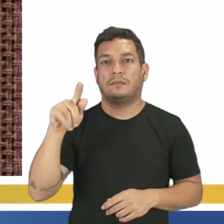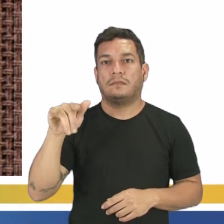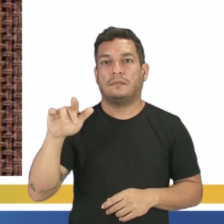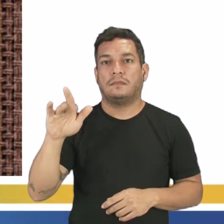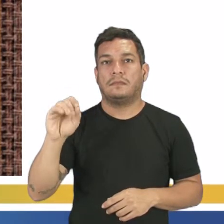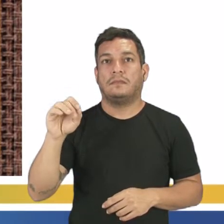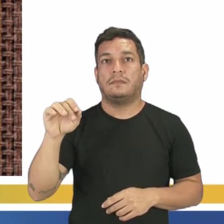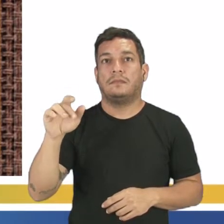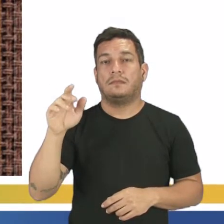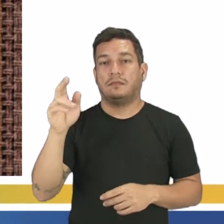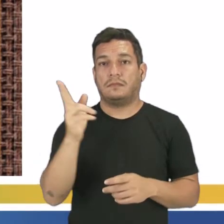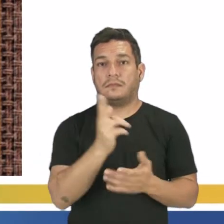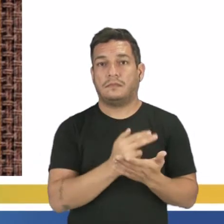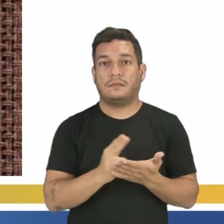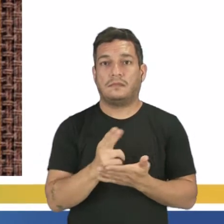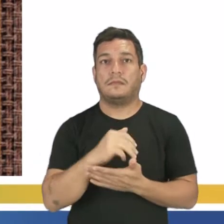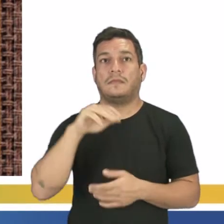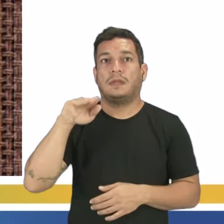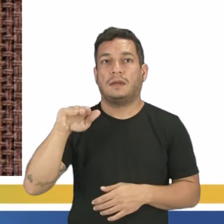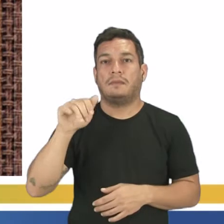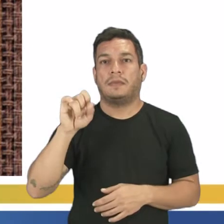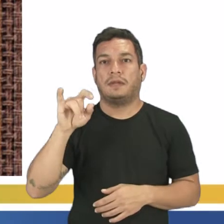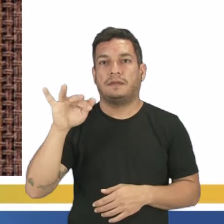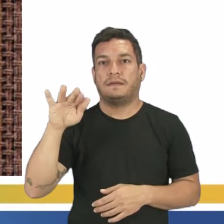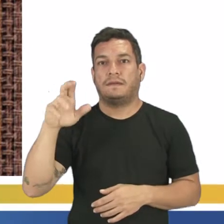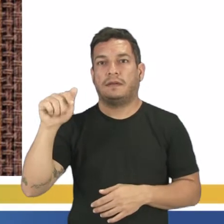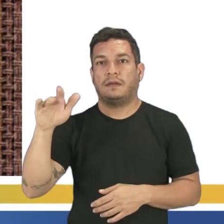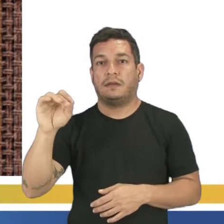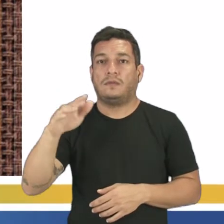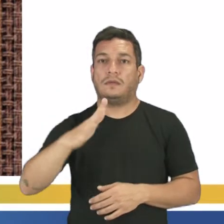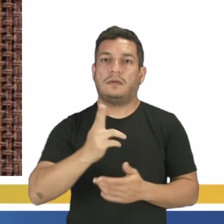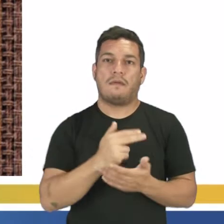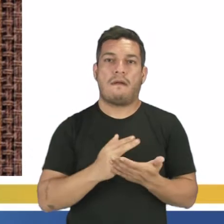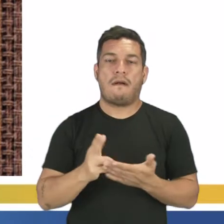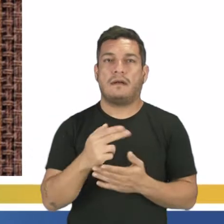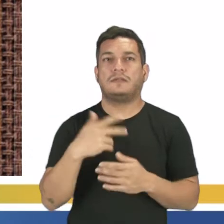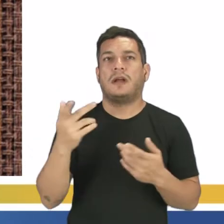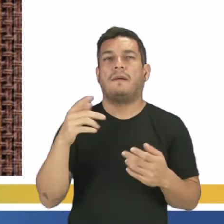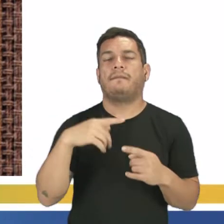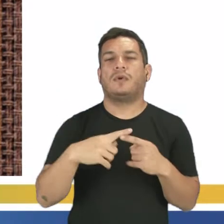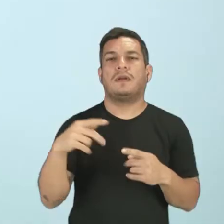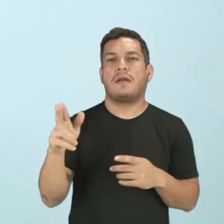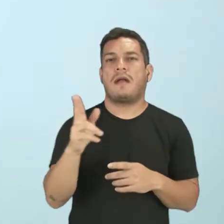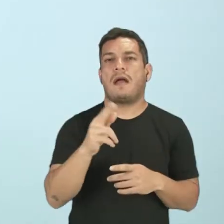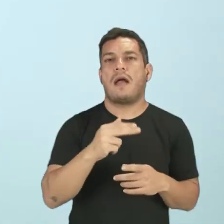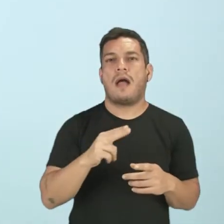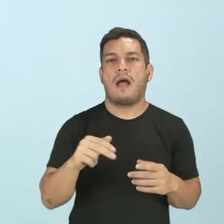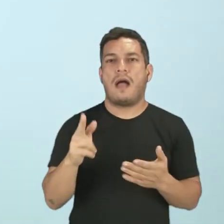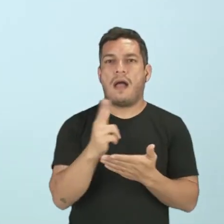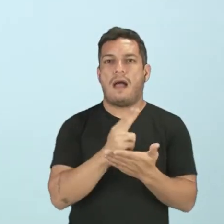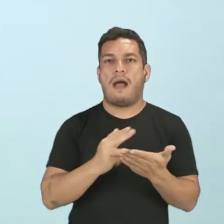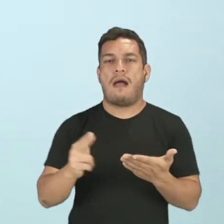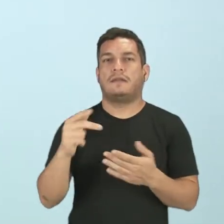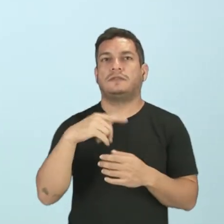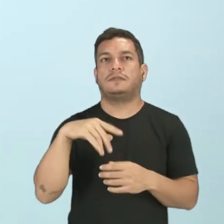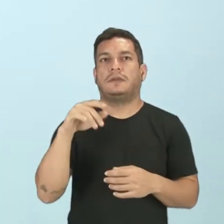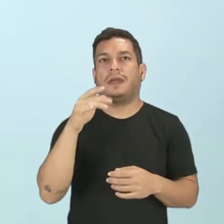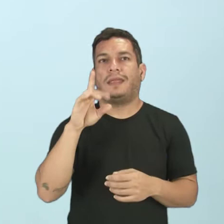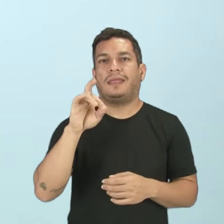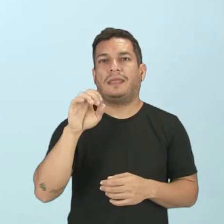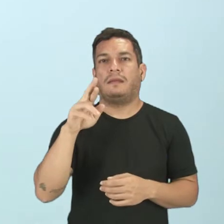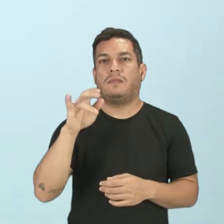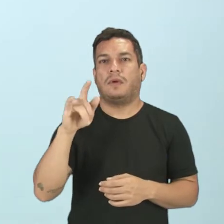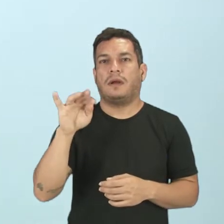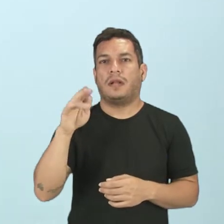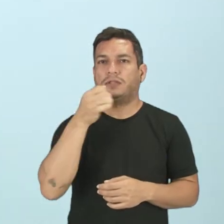e massificação da arte? Ah, porque a arte se tornou democrática, será? Com a cultura de massa, será